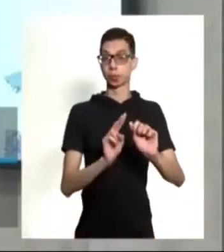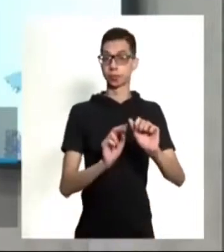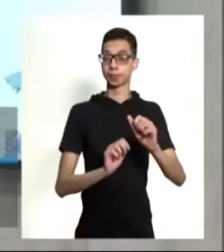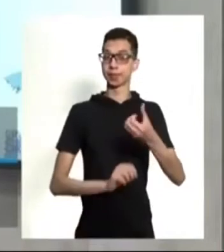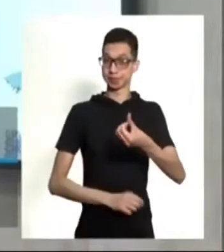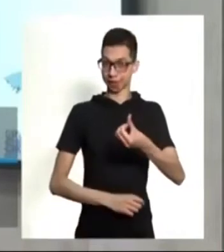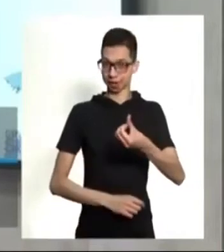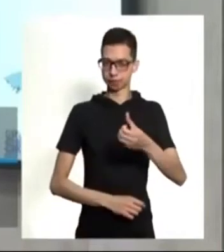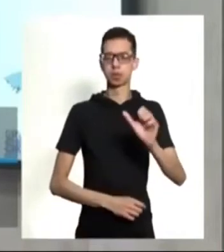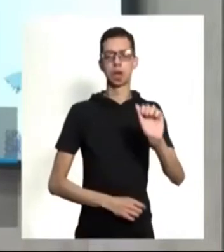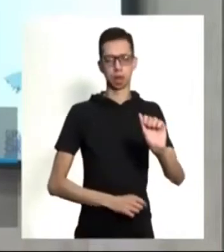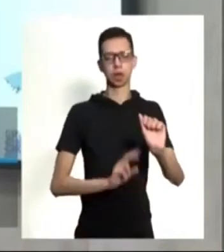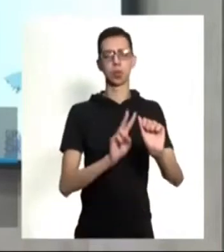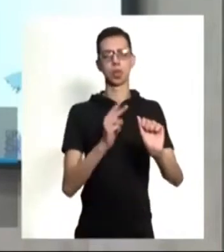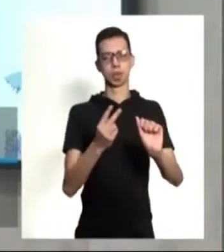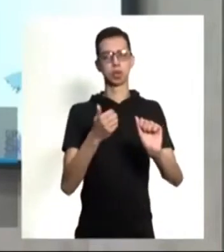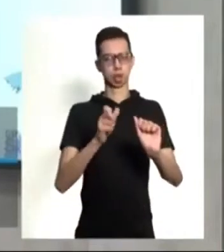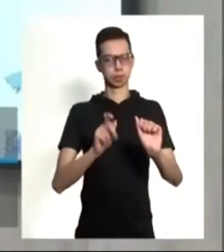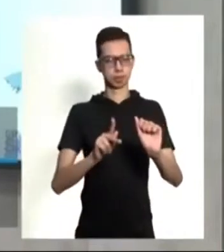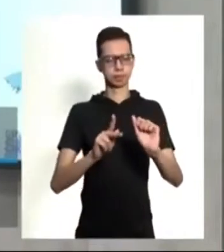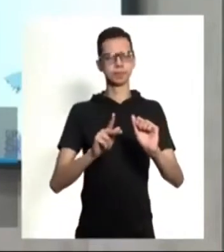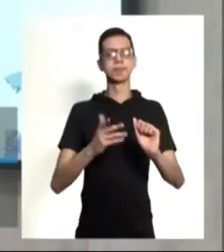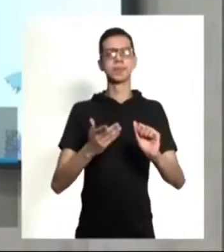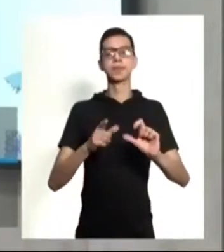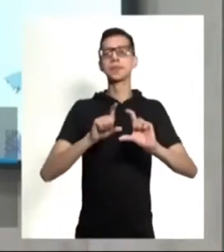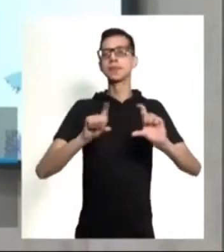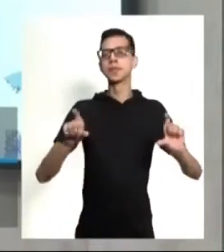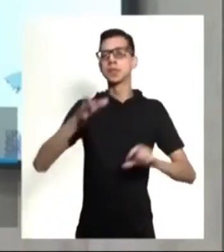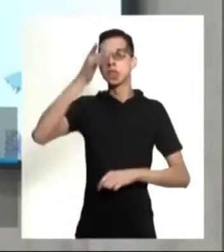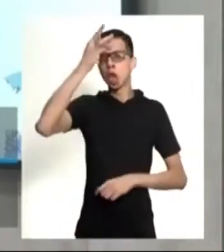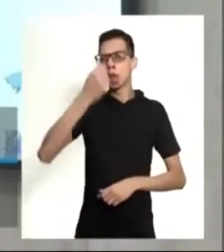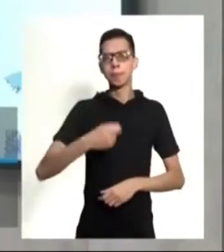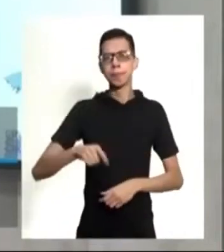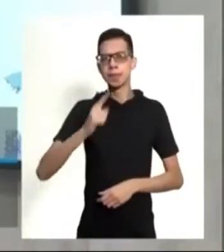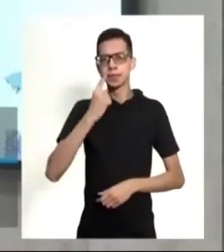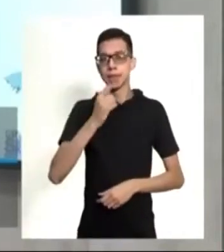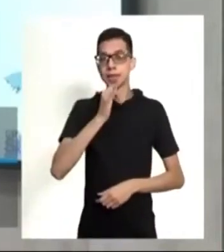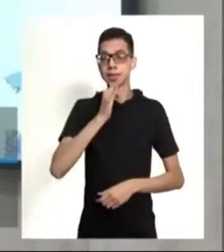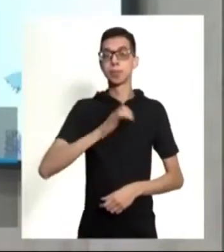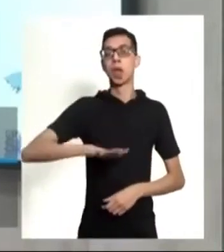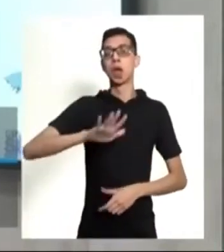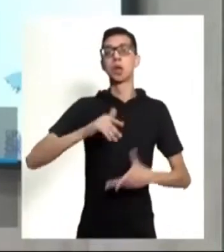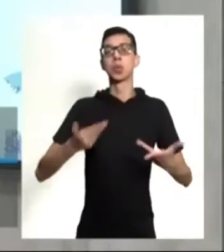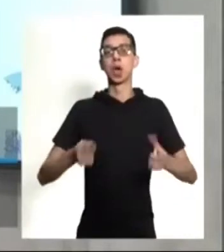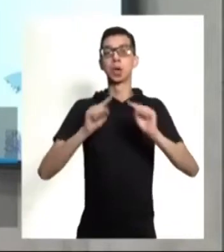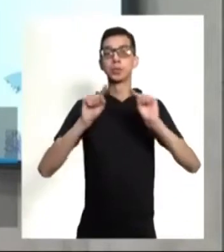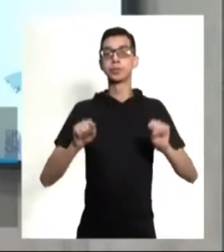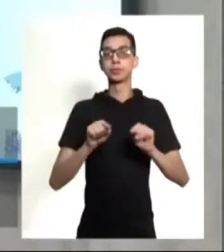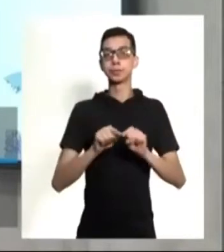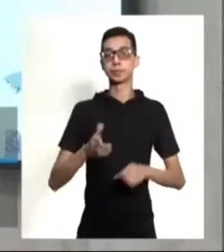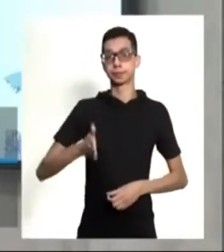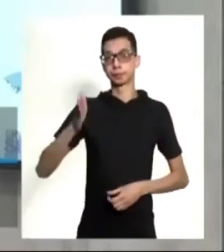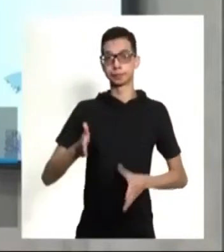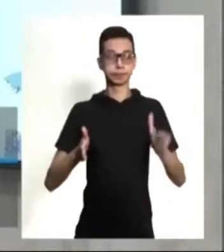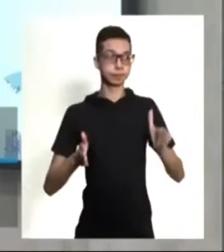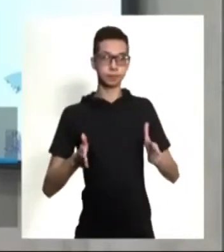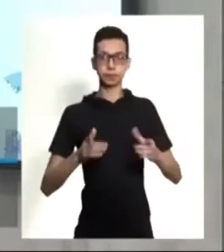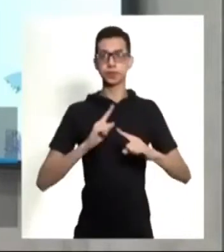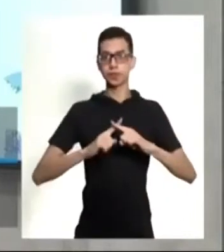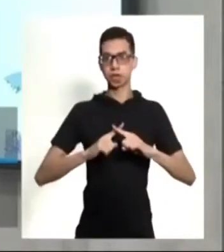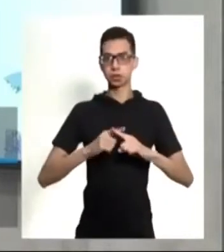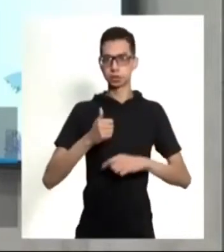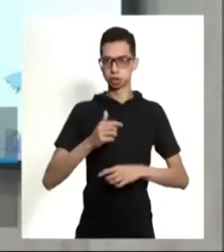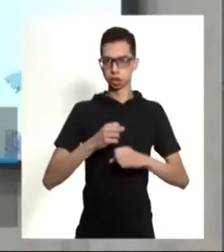decorar a formulinha. A área da face, a face não é um quadrado, vai lá e calcula a área do quadrado, lado vezes lado. Calculou? Aham.